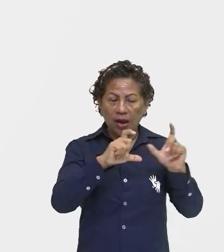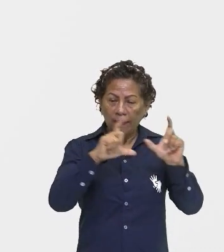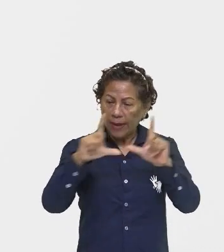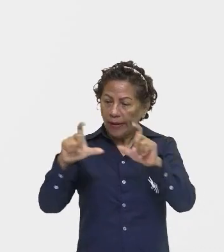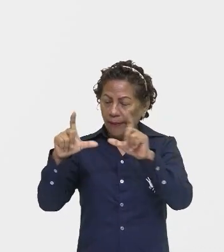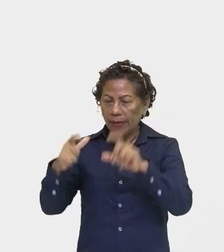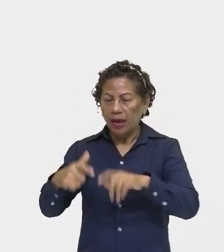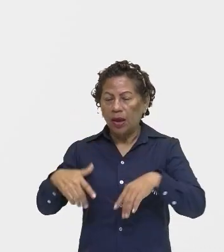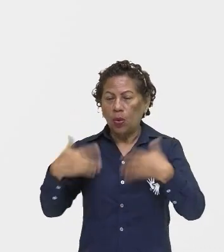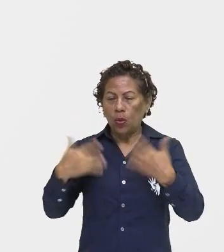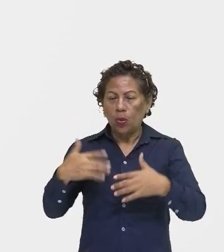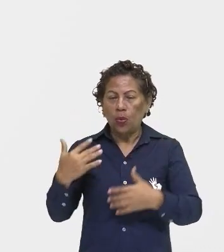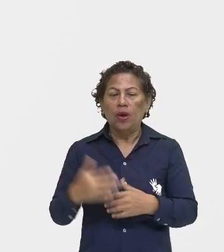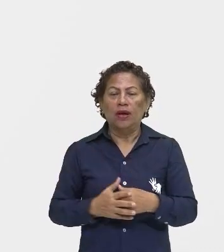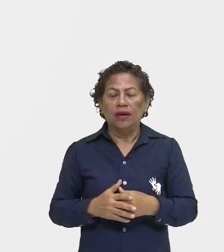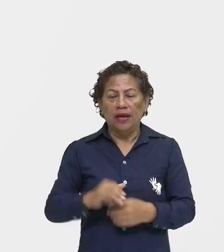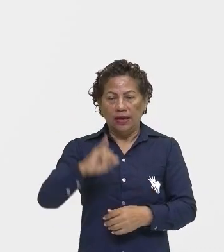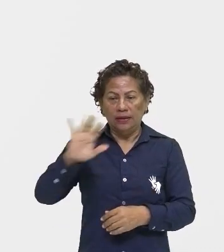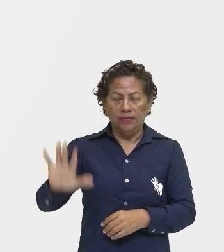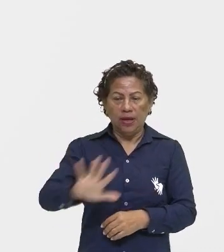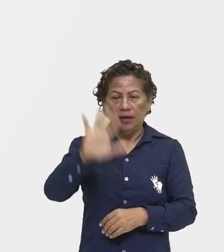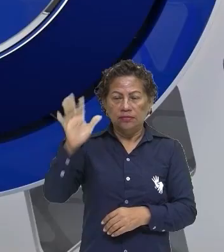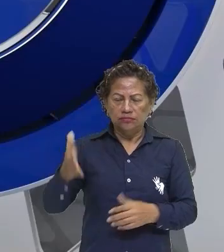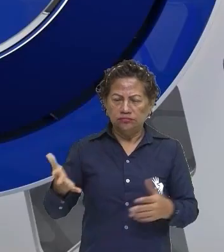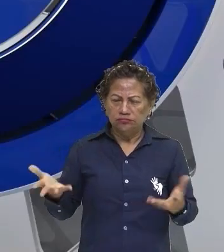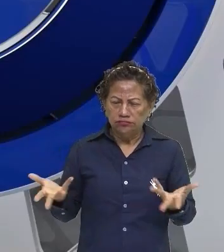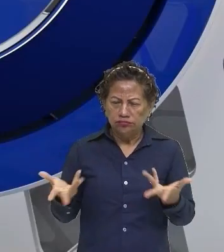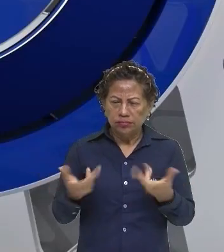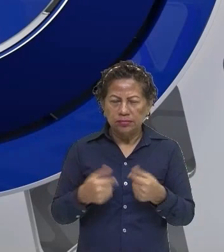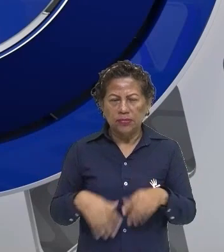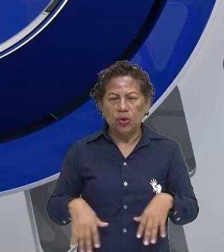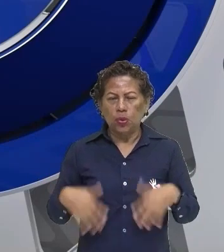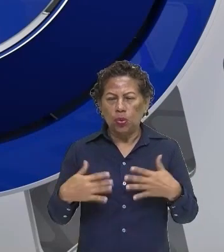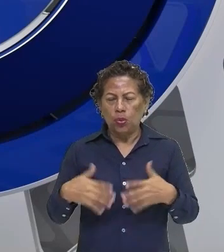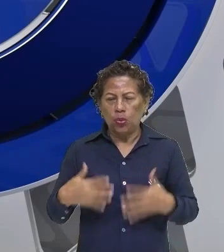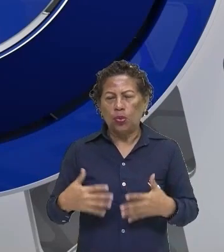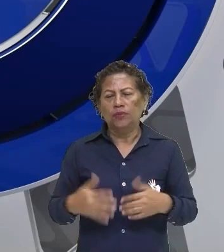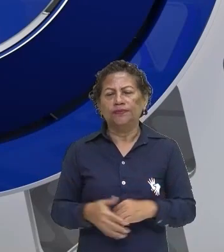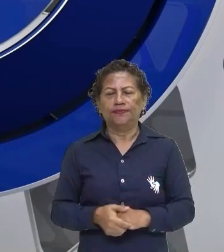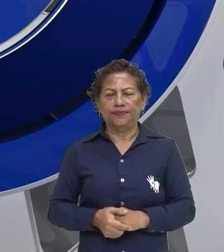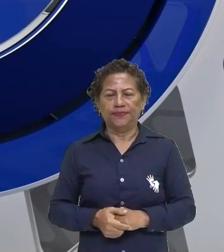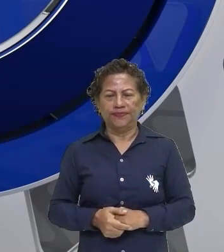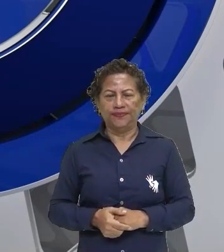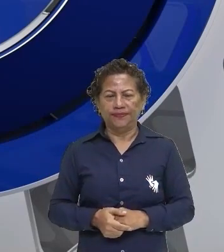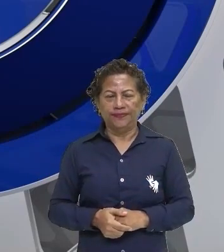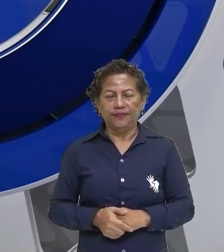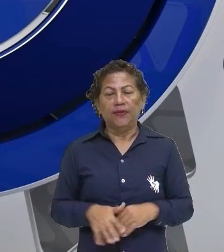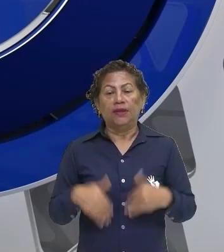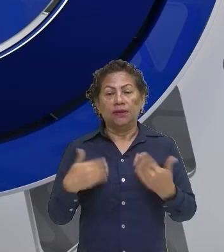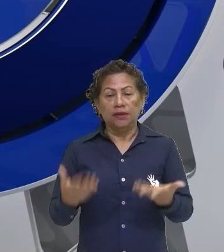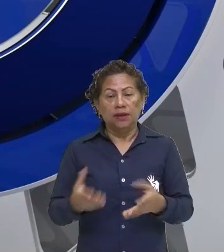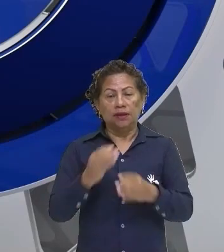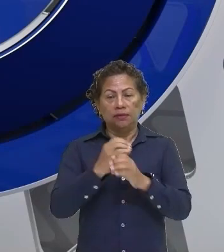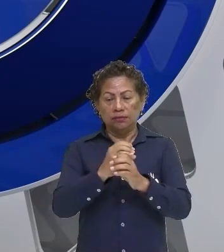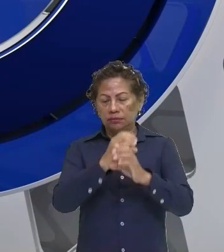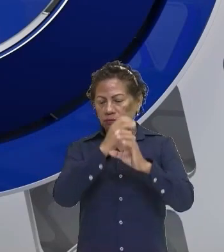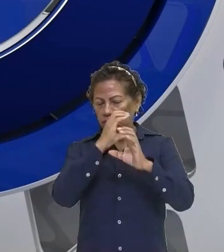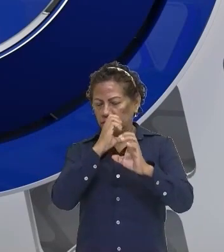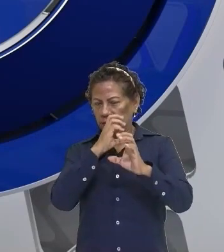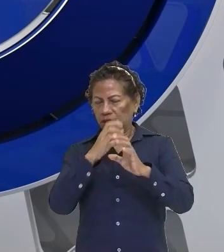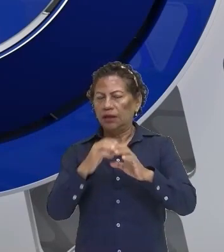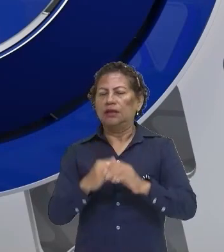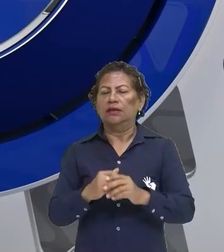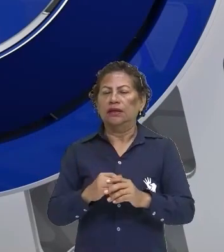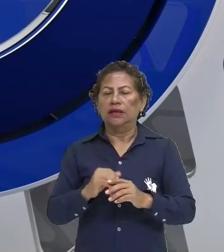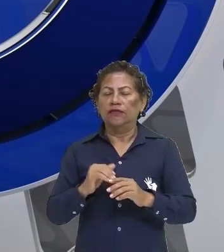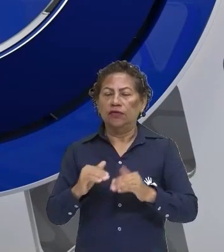imagem. Aí a gente tem uma imagem de uma câmera fotográfica digital, Então, as câmeras fotográficas, elas foram